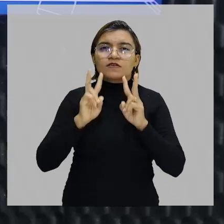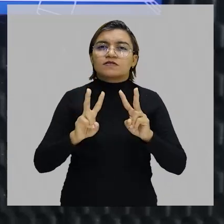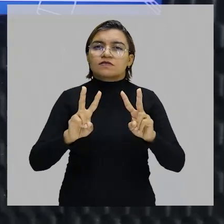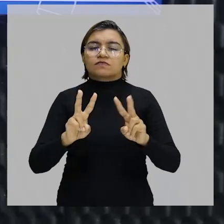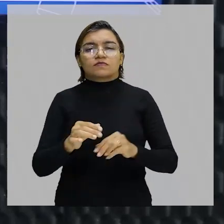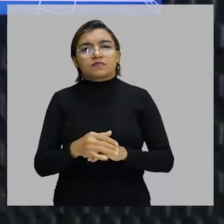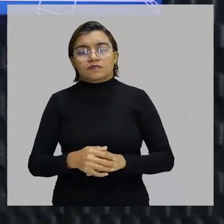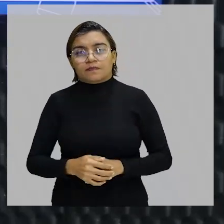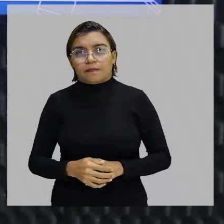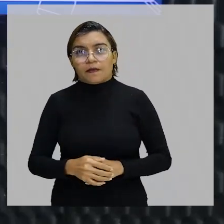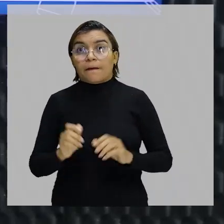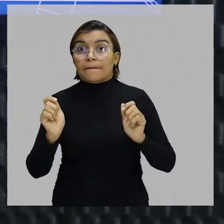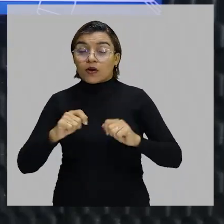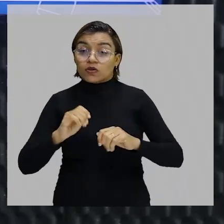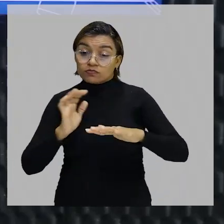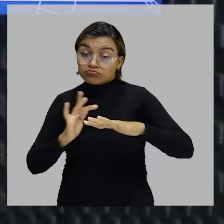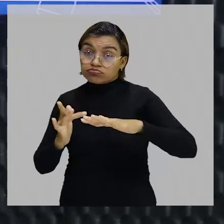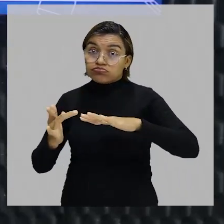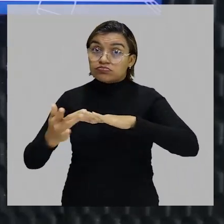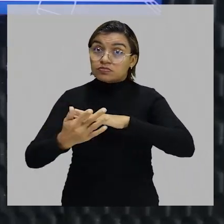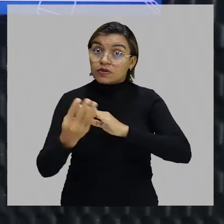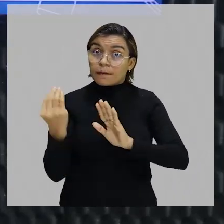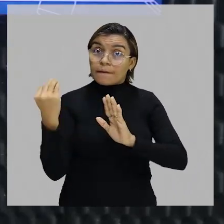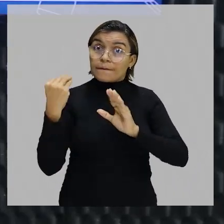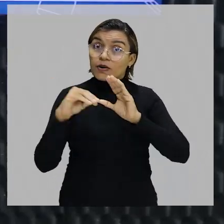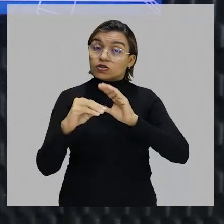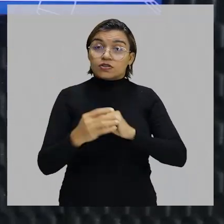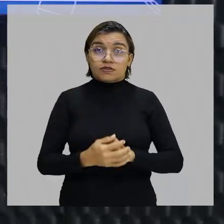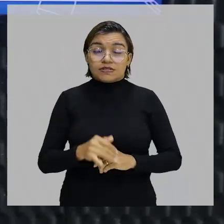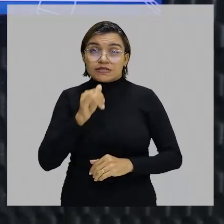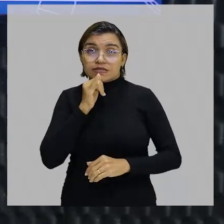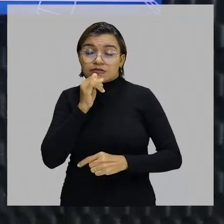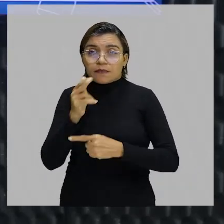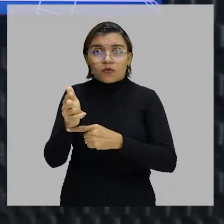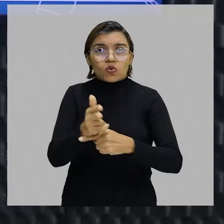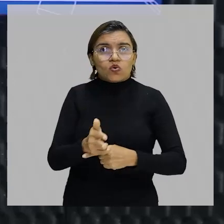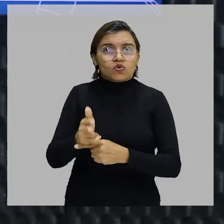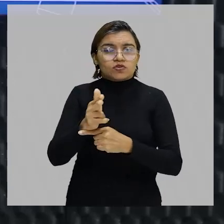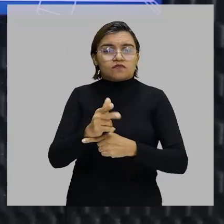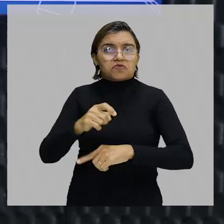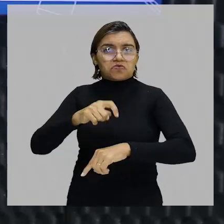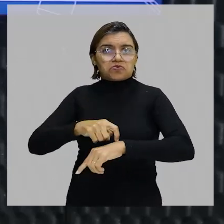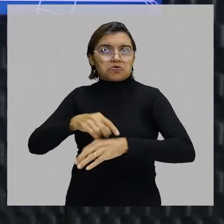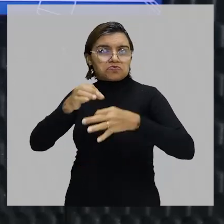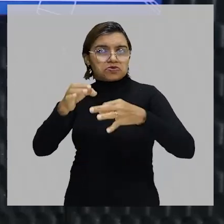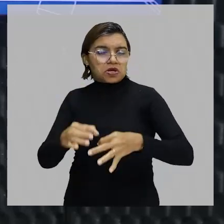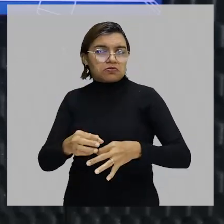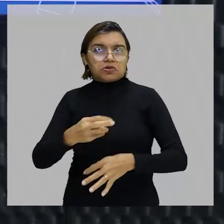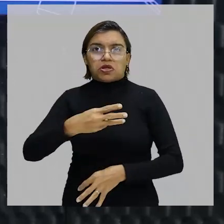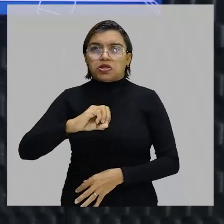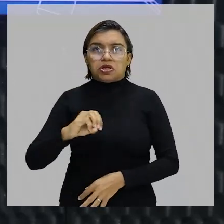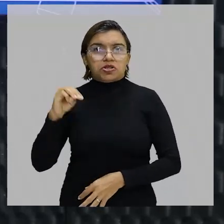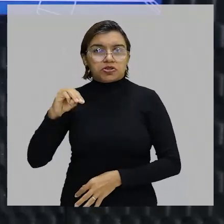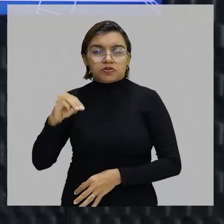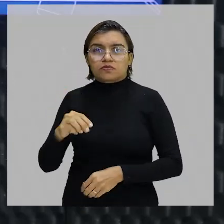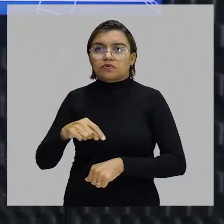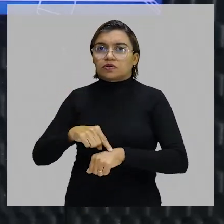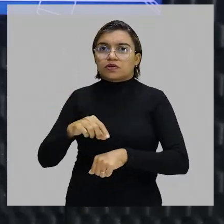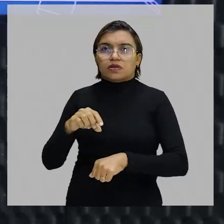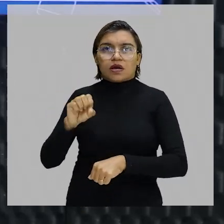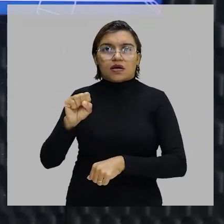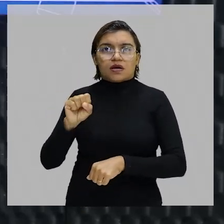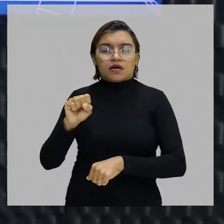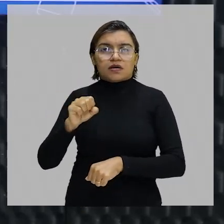E você poderia colocar isso numa rede social perfeitamente. Os vídeos não tem um tempo específico. Pode ser de 30 segundos, de 1 minuto, de 10 minutos.